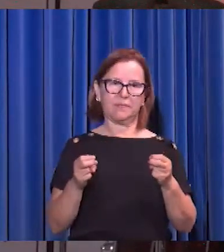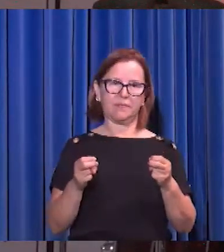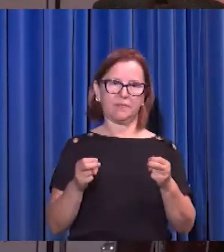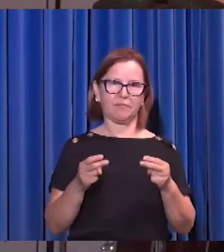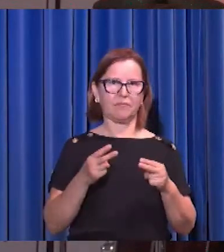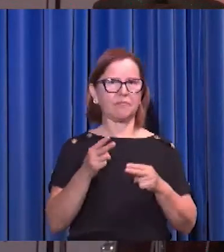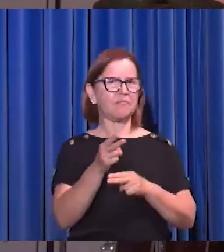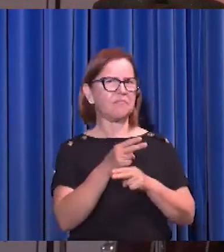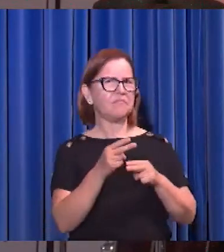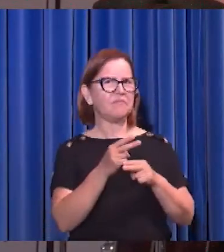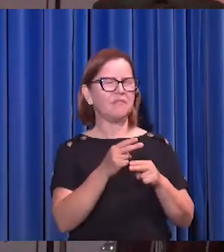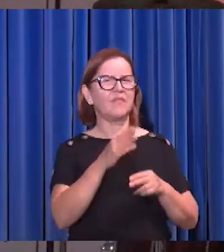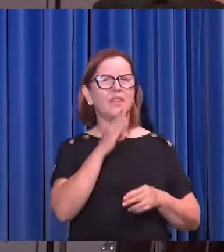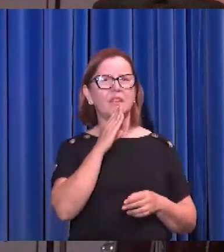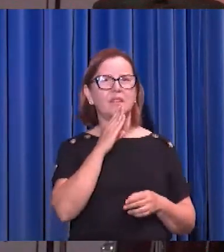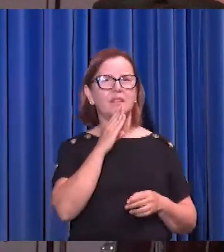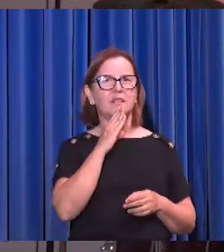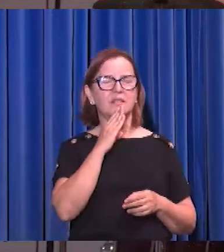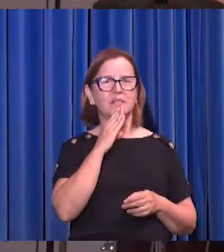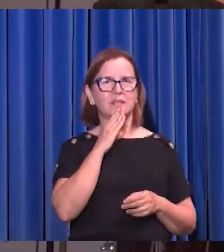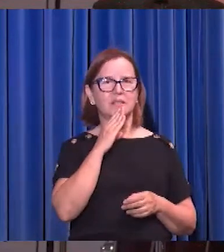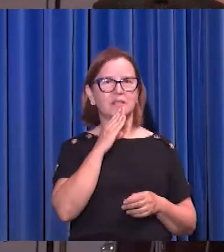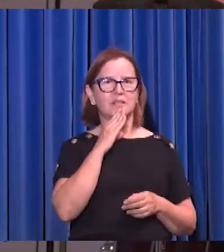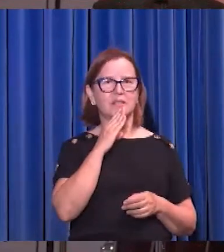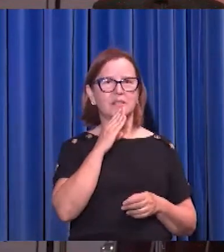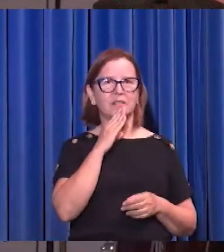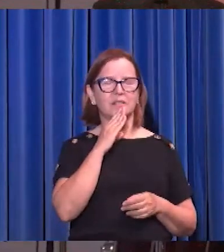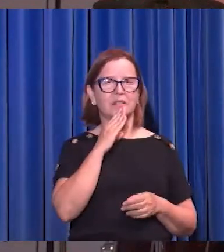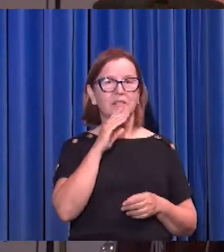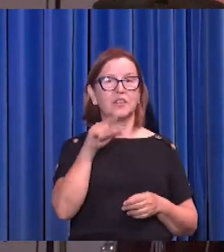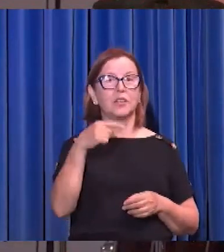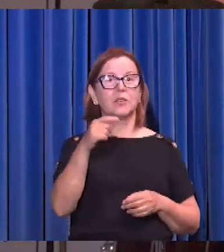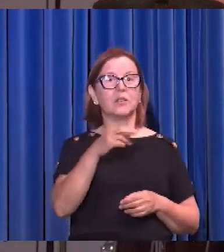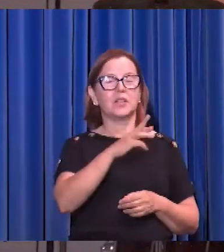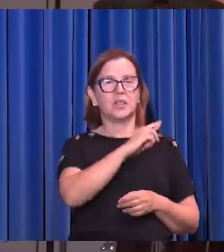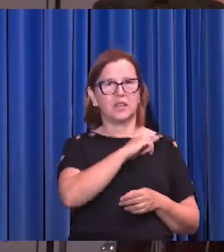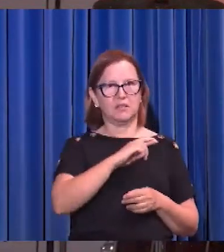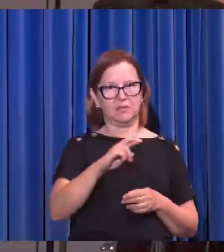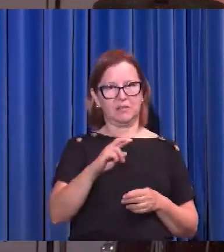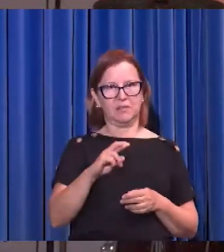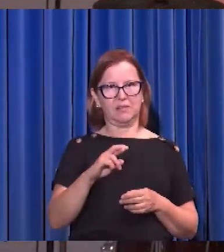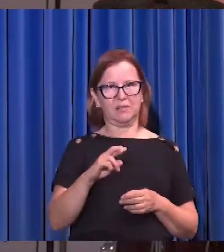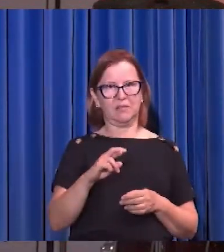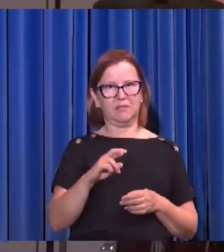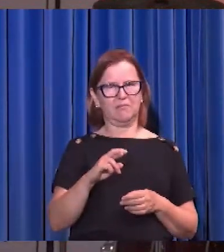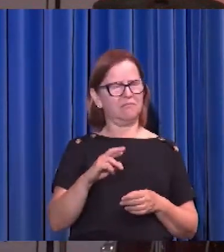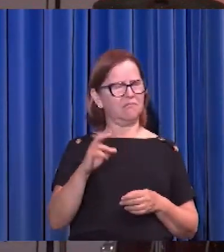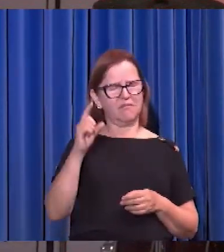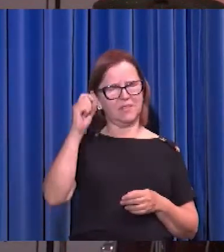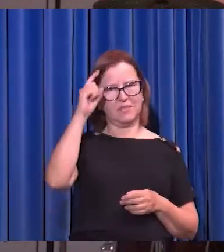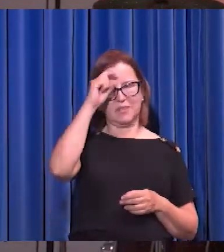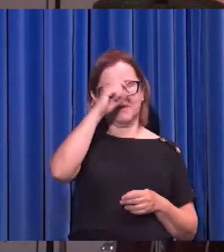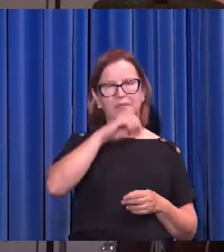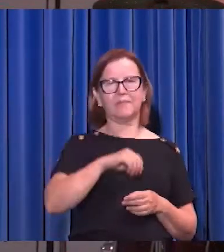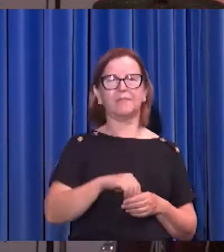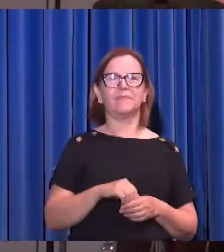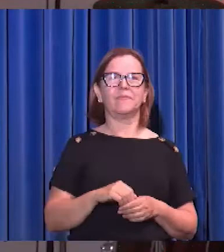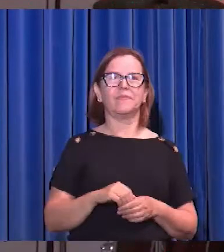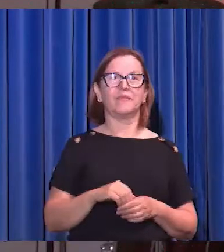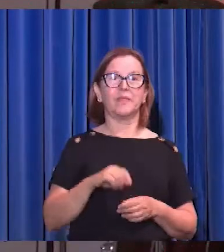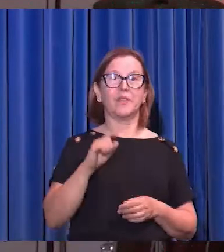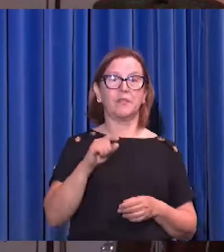Procure saber a respeito de outras religiões. Não é muito difícil. Você